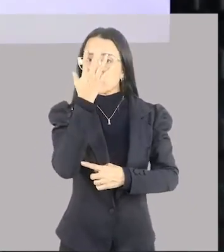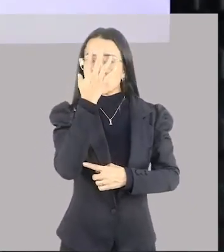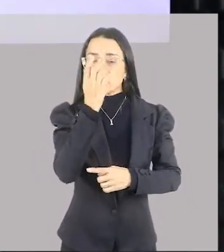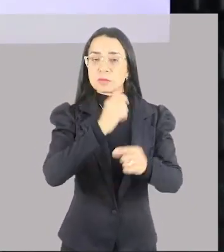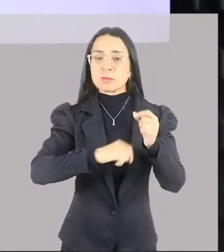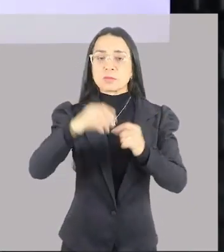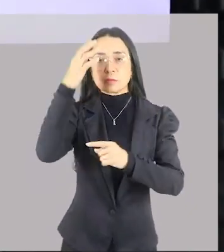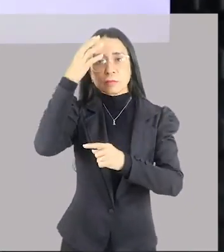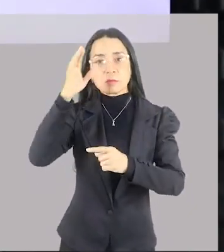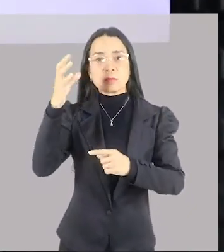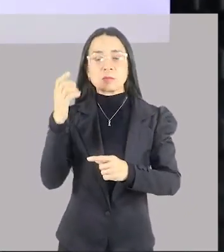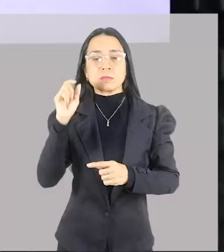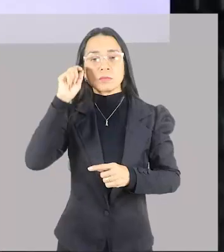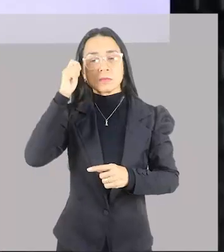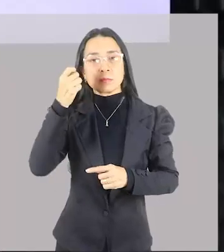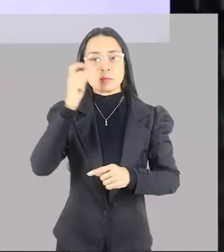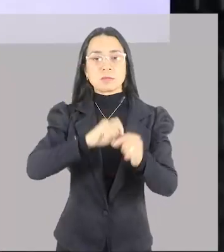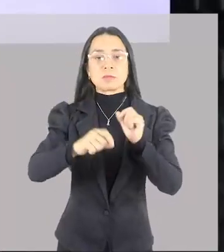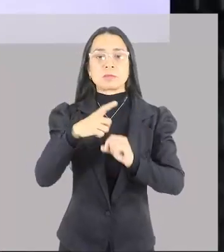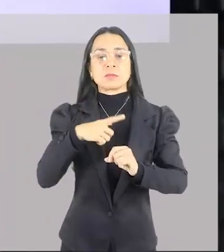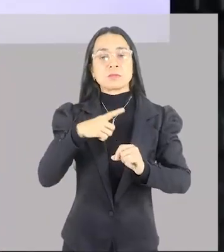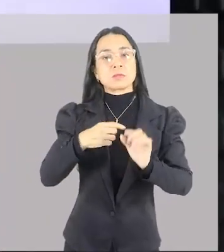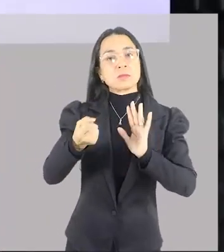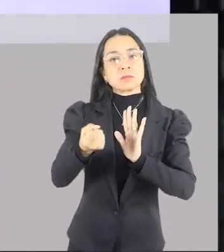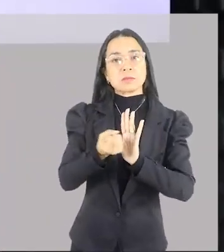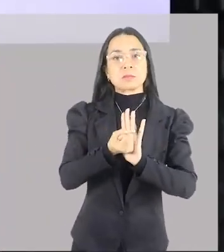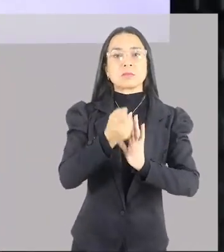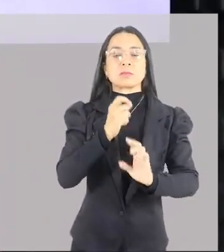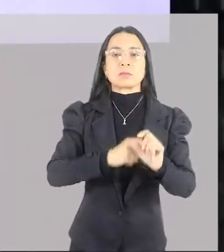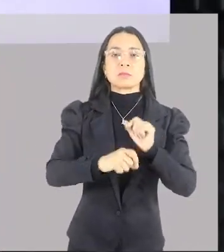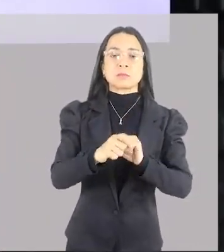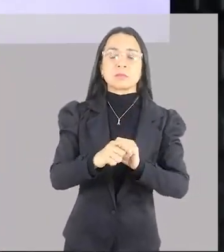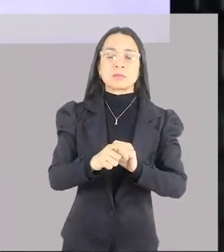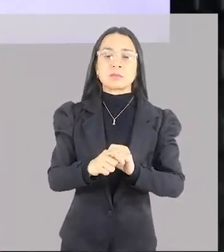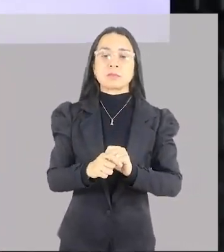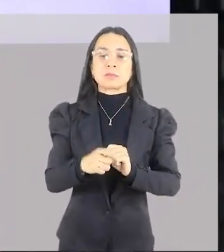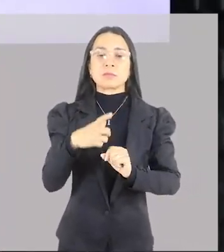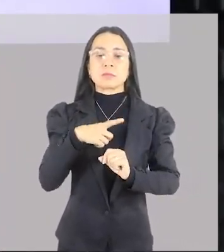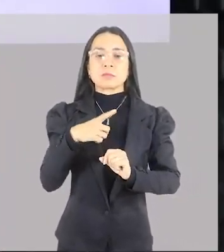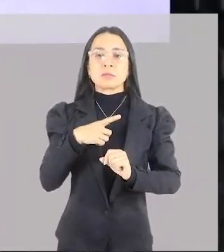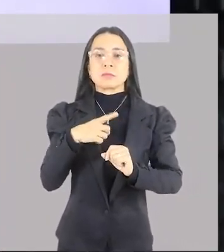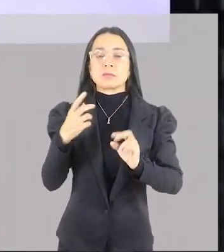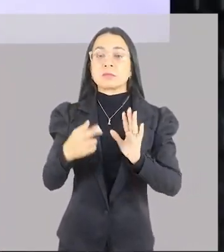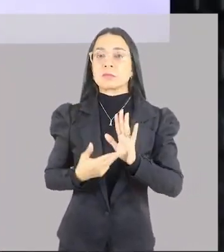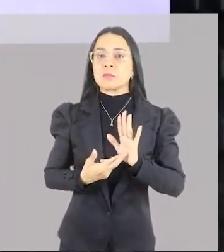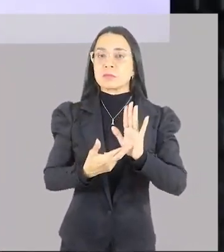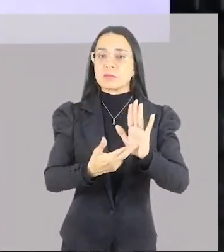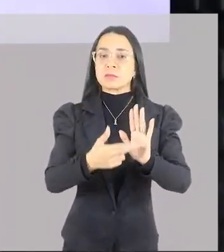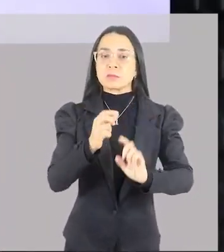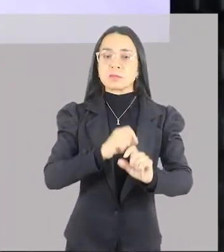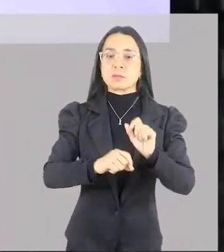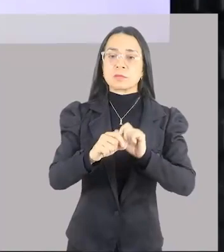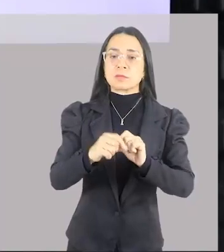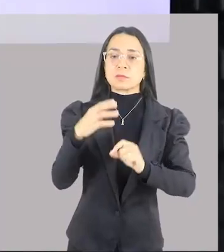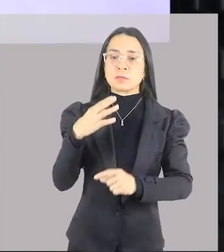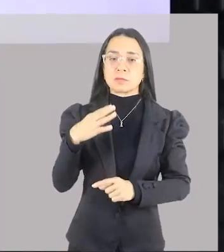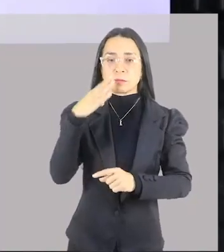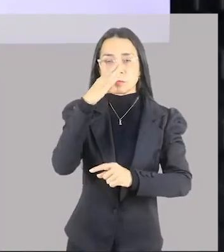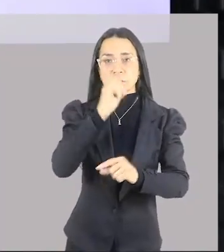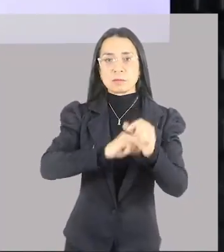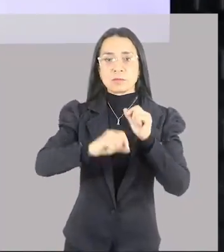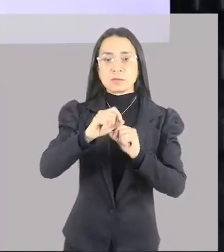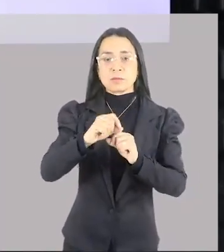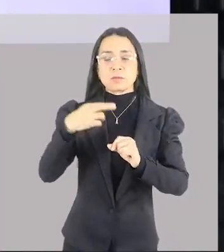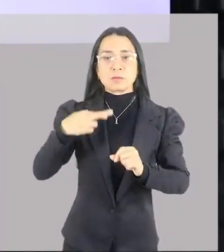na cultura africana, elas têm um simbolismo muito grande, elas têm uma representação principalmente